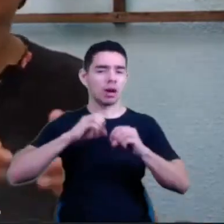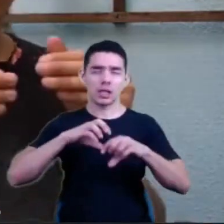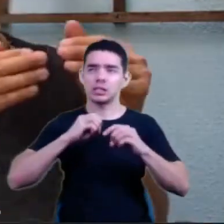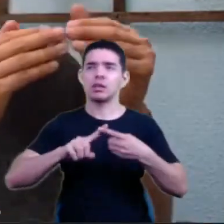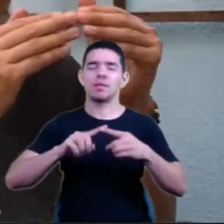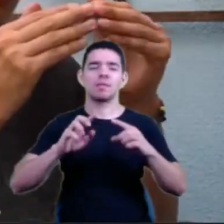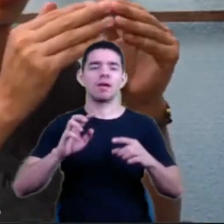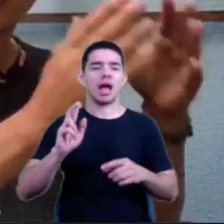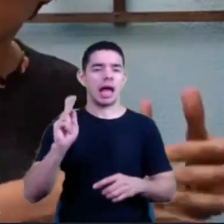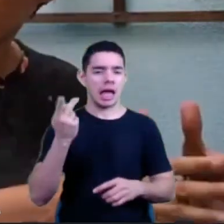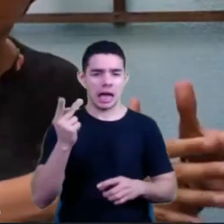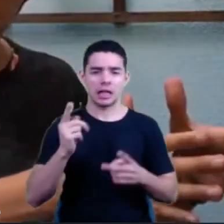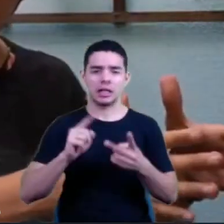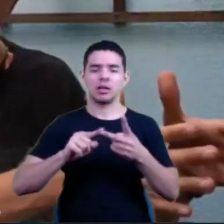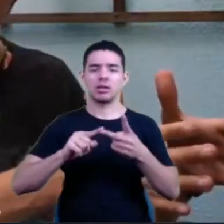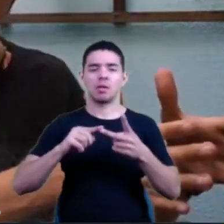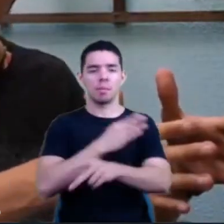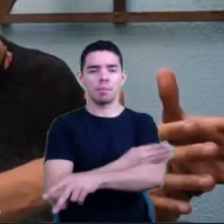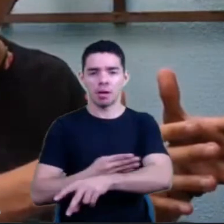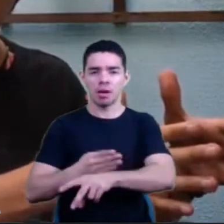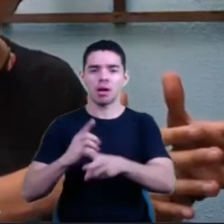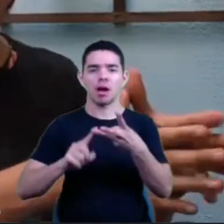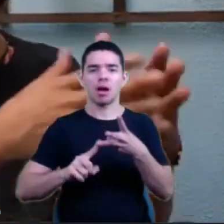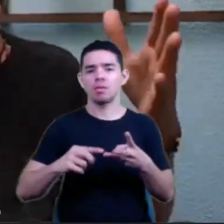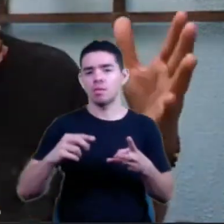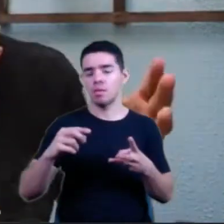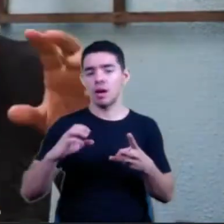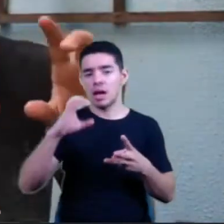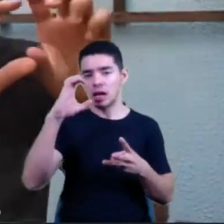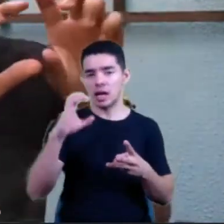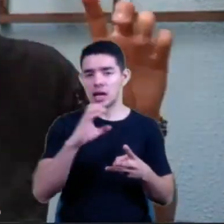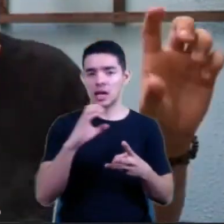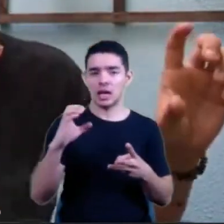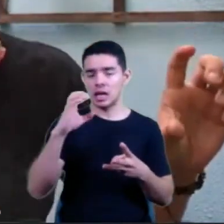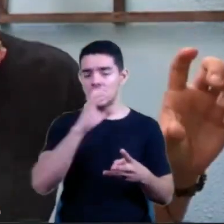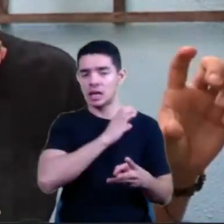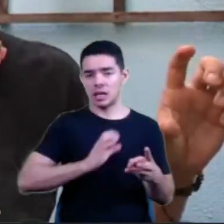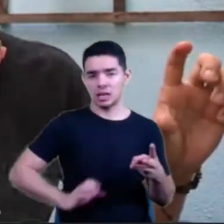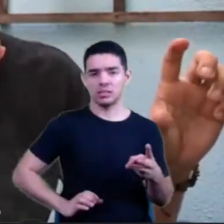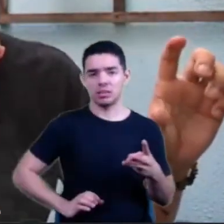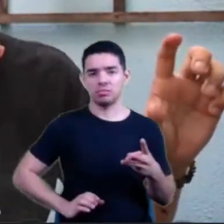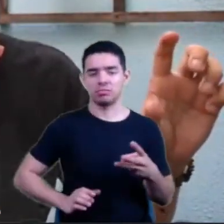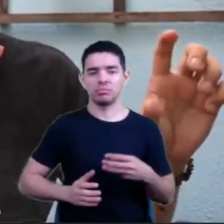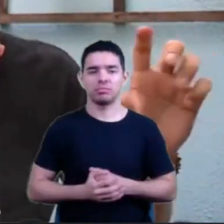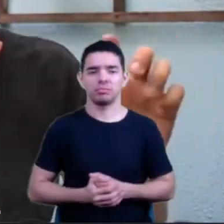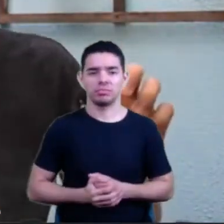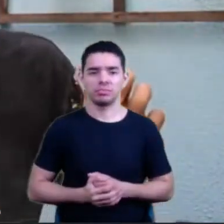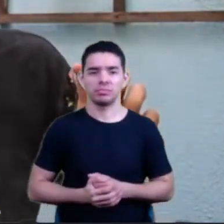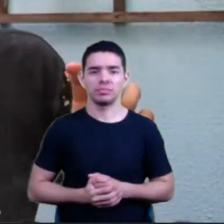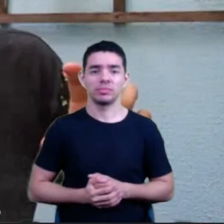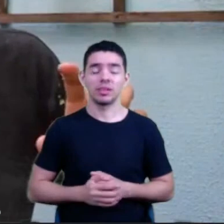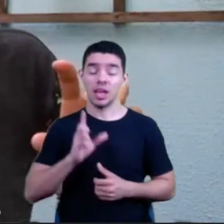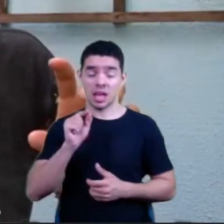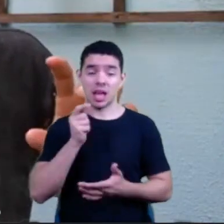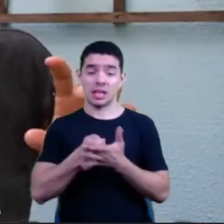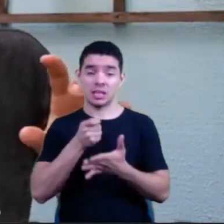branca, uma educação cristã. Como muitas escolas dizem, educação cristã. É isso que